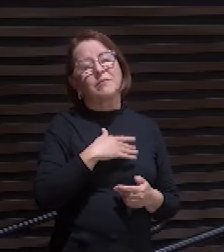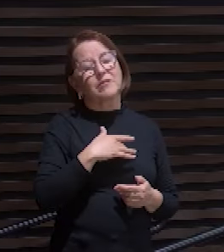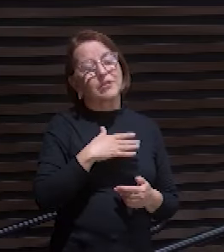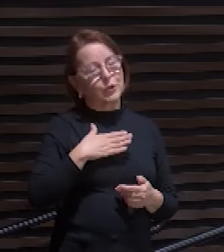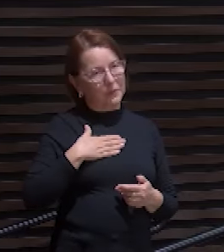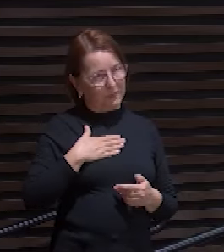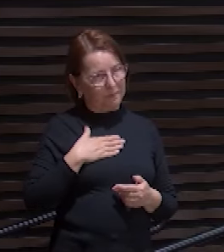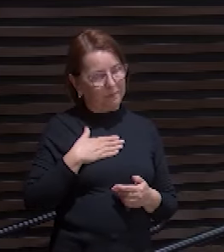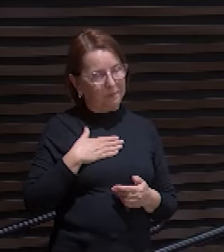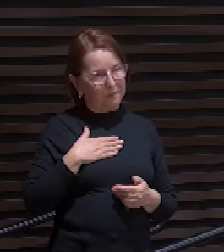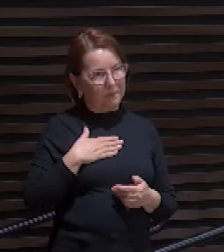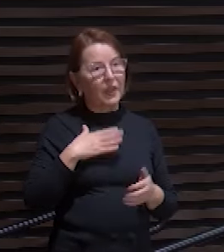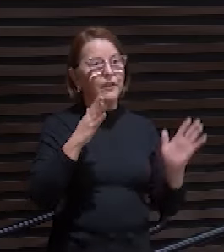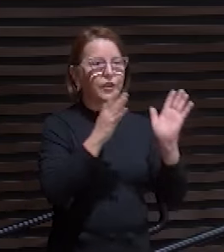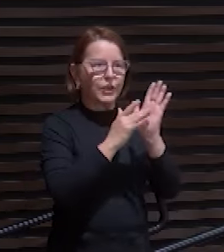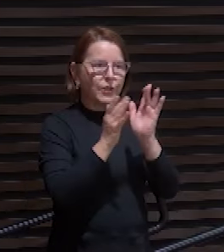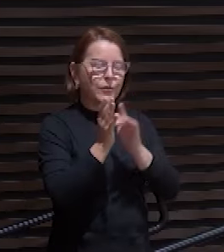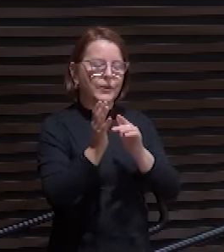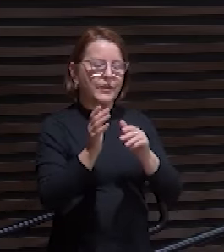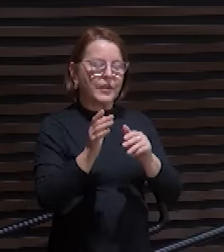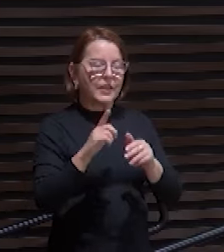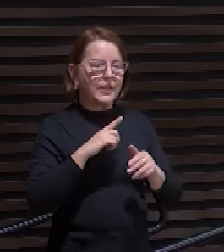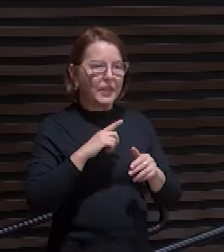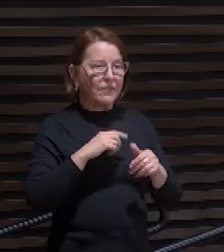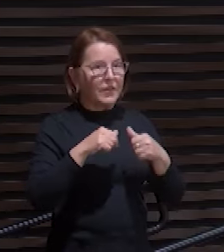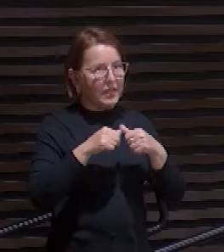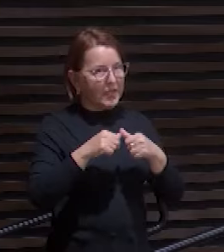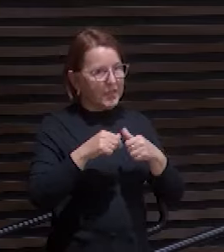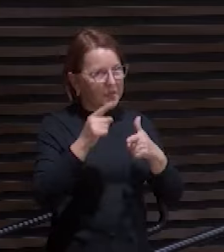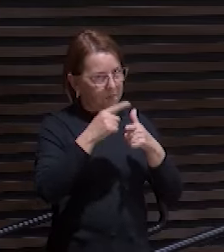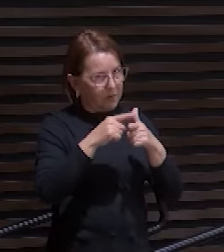Então Jesus passou por tudo isso para nos socorrer agora.